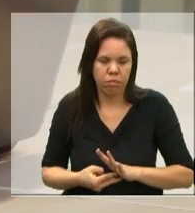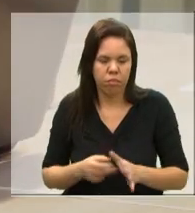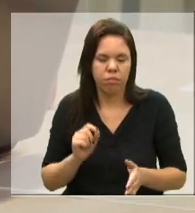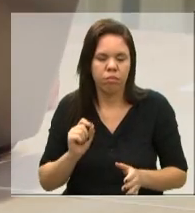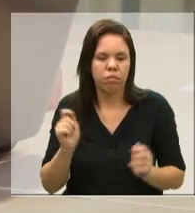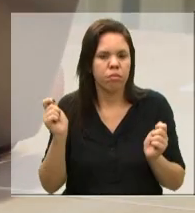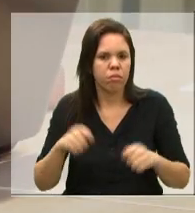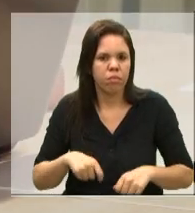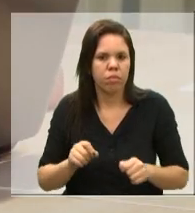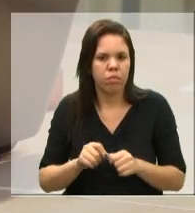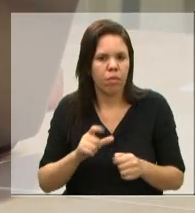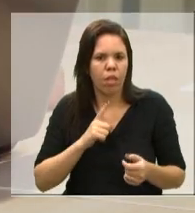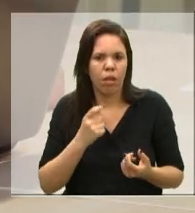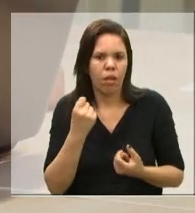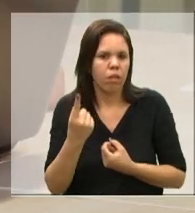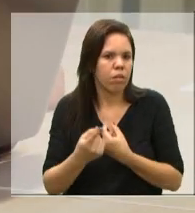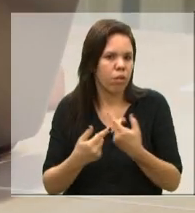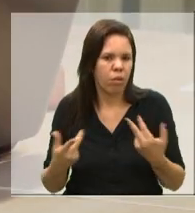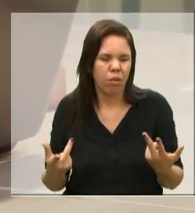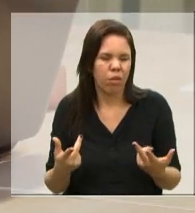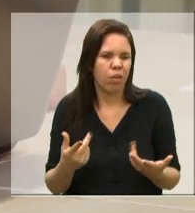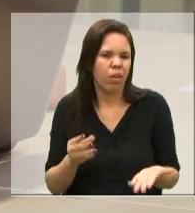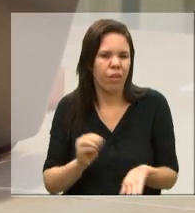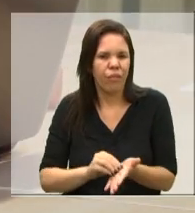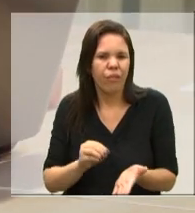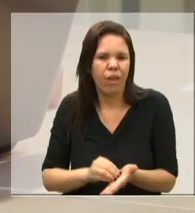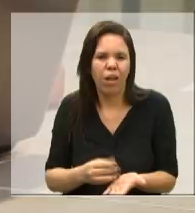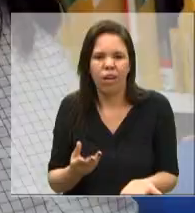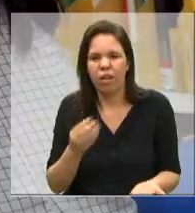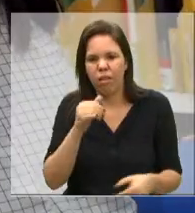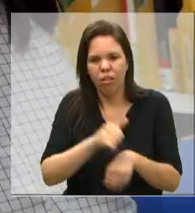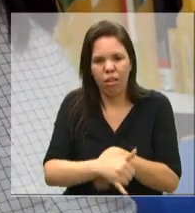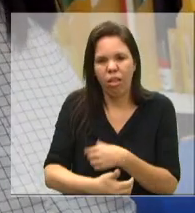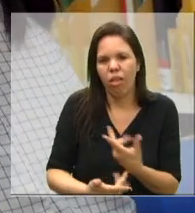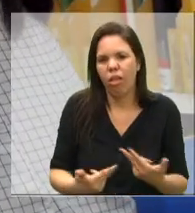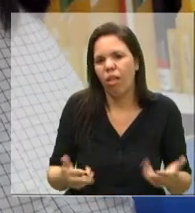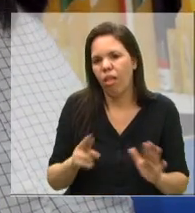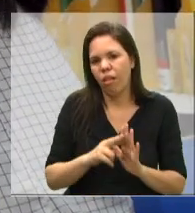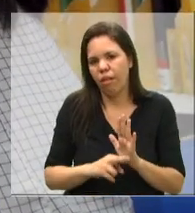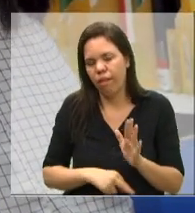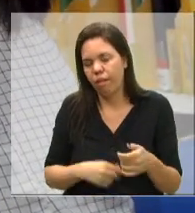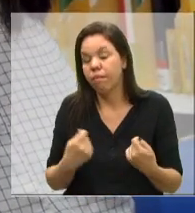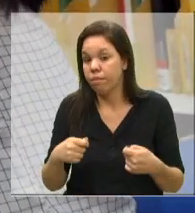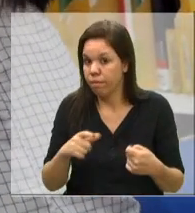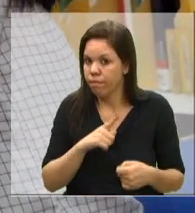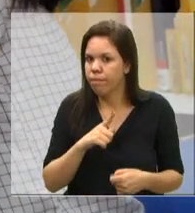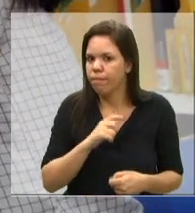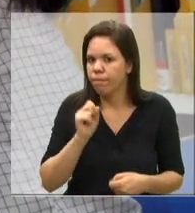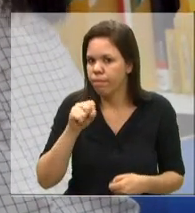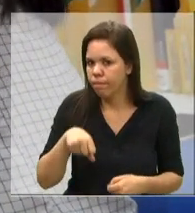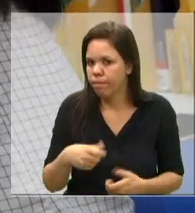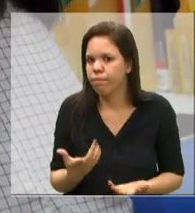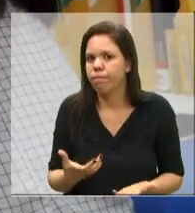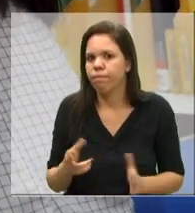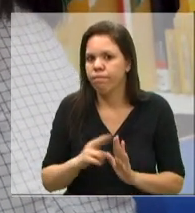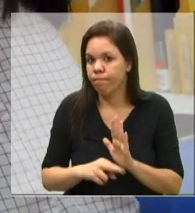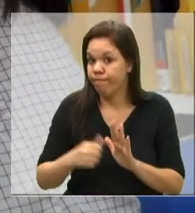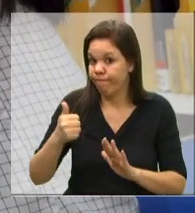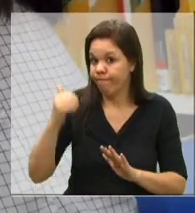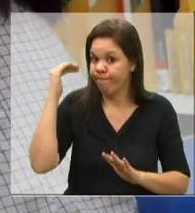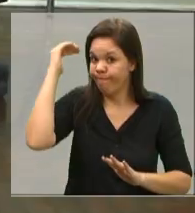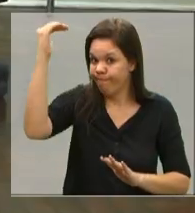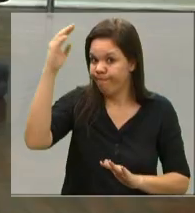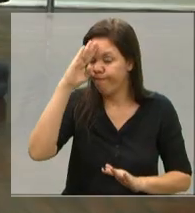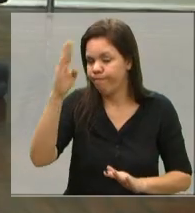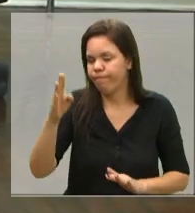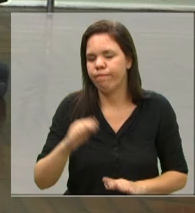que possa haver algum tipo de descompromisso ou de ausência completa de regras, muito pelo contrário. As regras, em primeiro lugar,